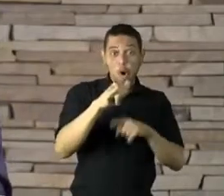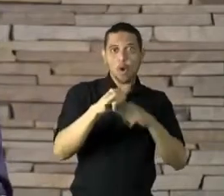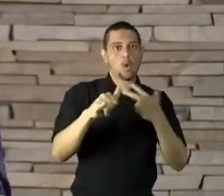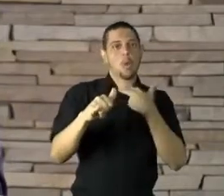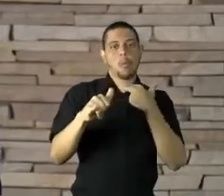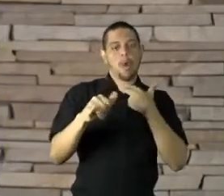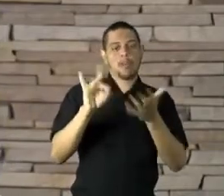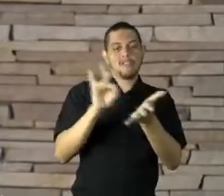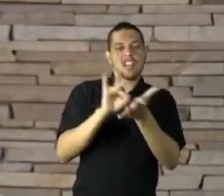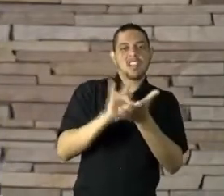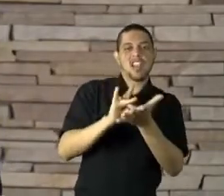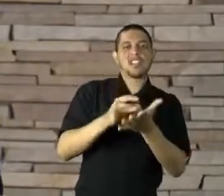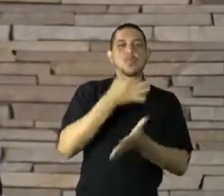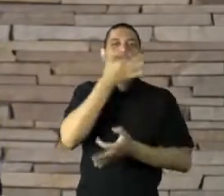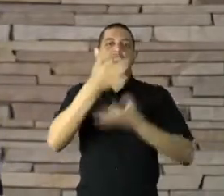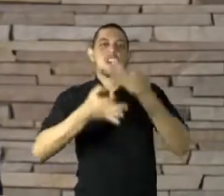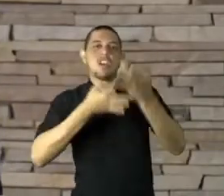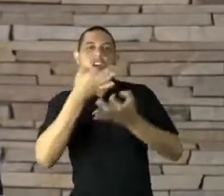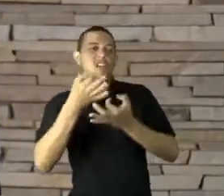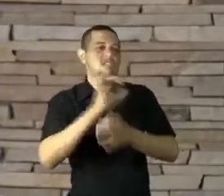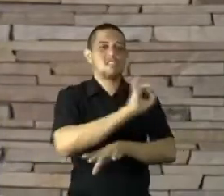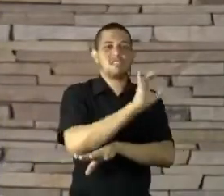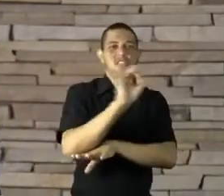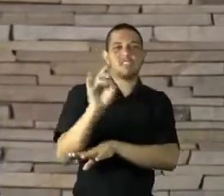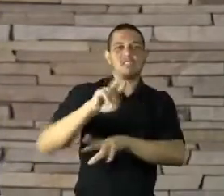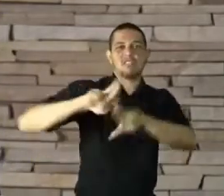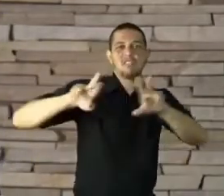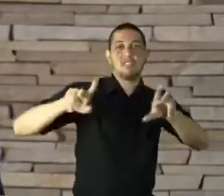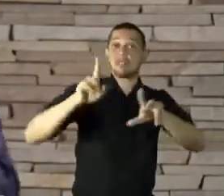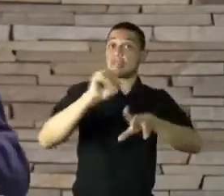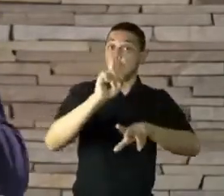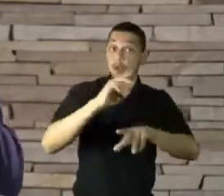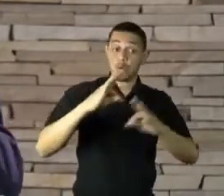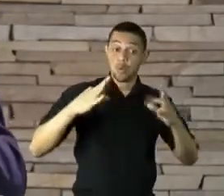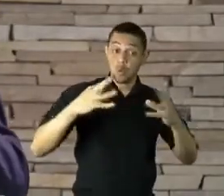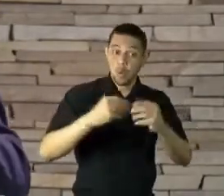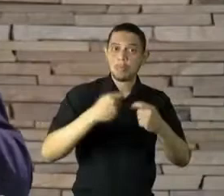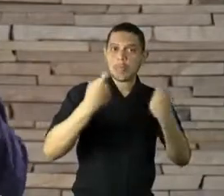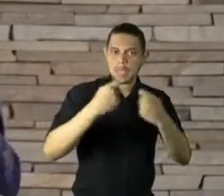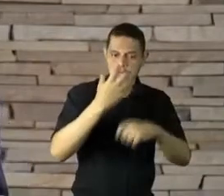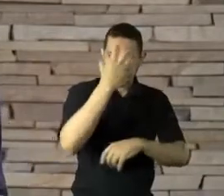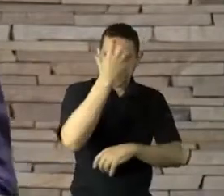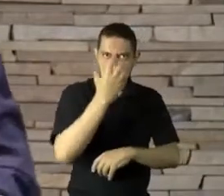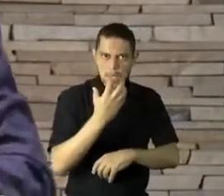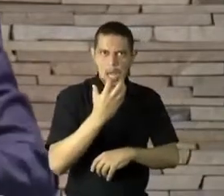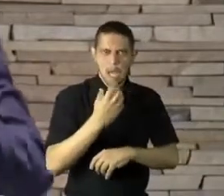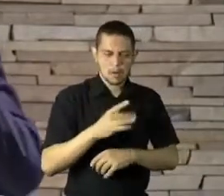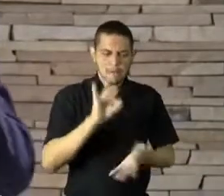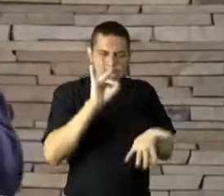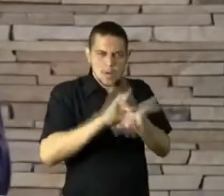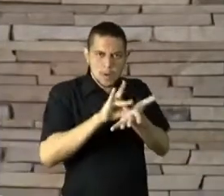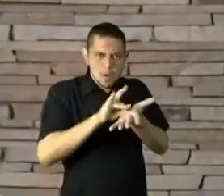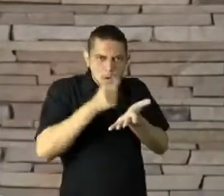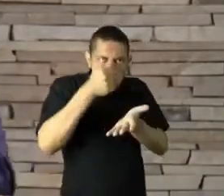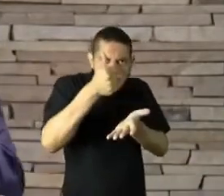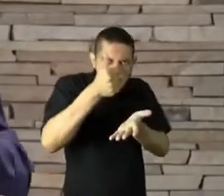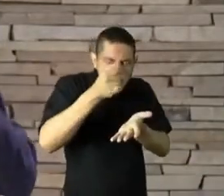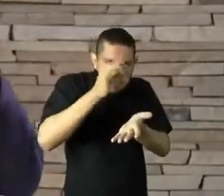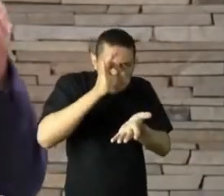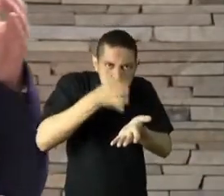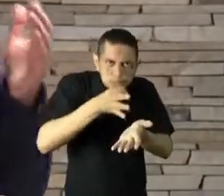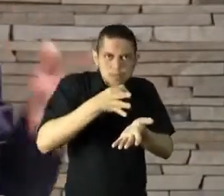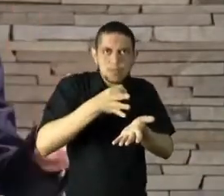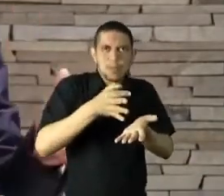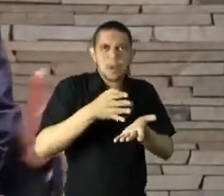voo ele sabe que tudo precisa ser tratado com muita seriedade as coisas precisam ter definições ele precisa de